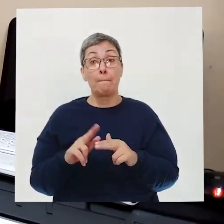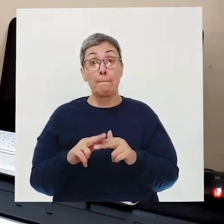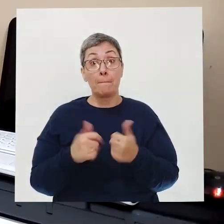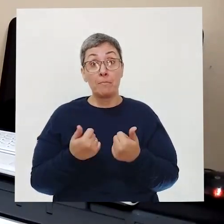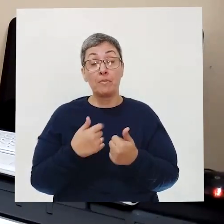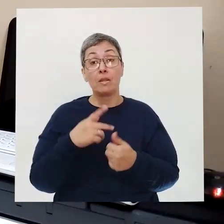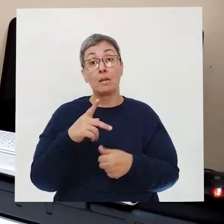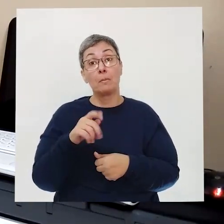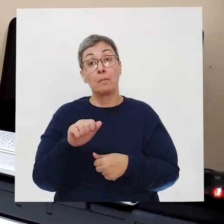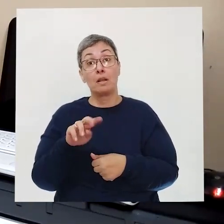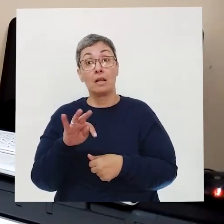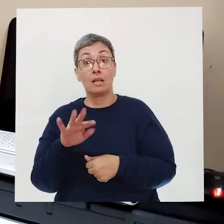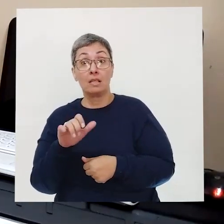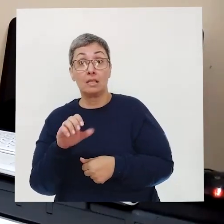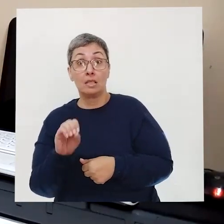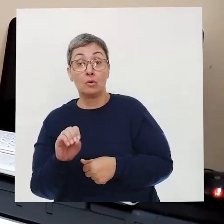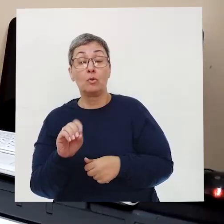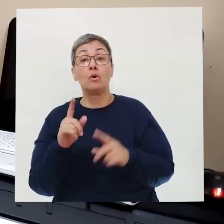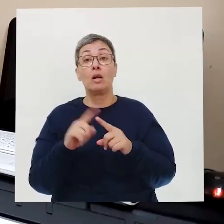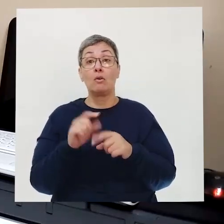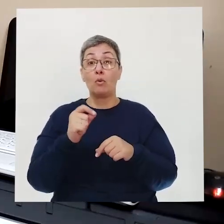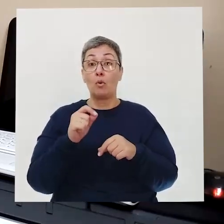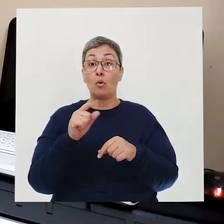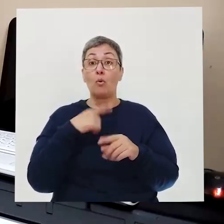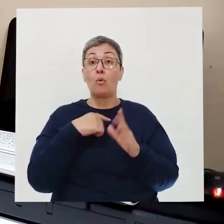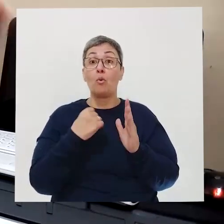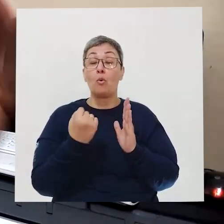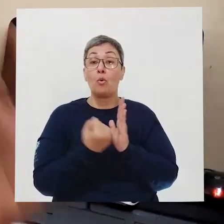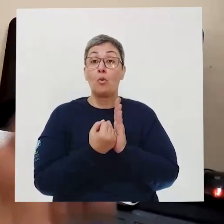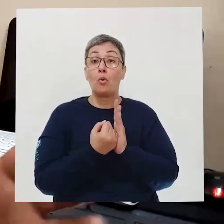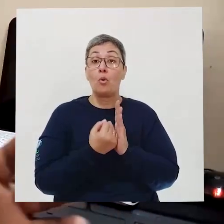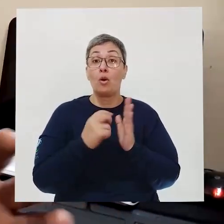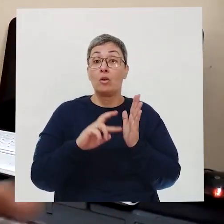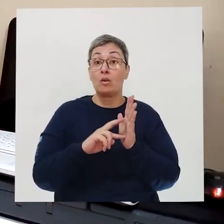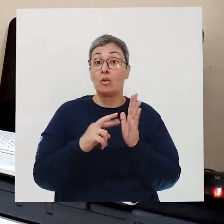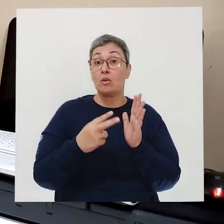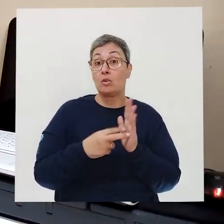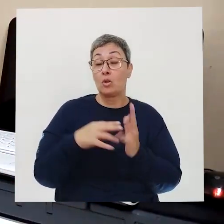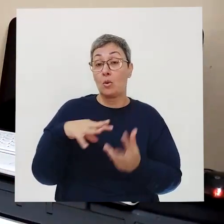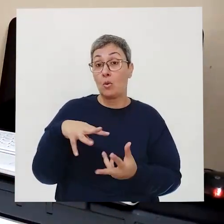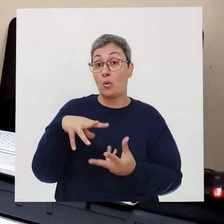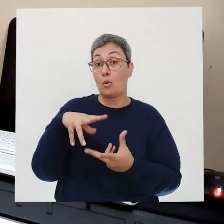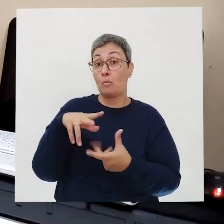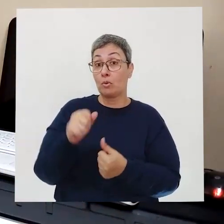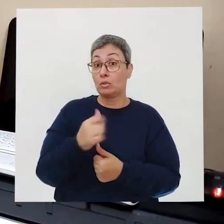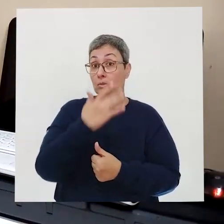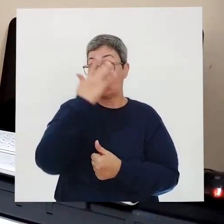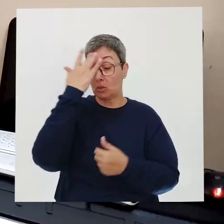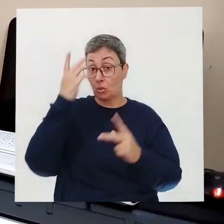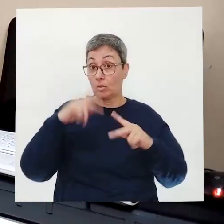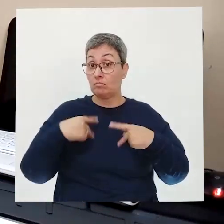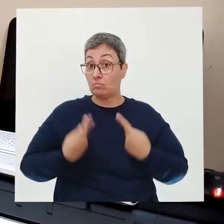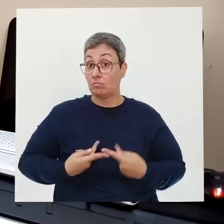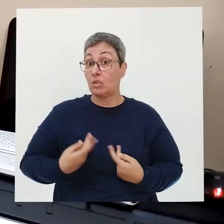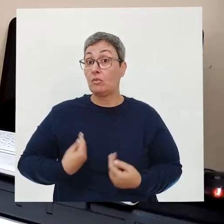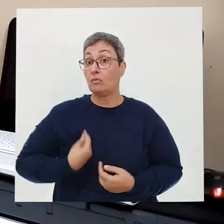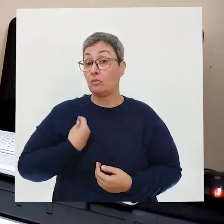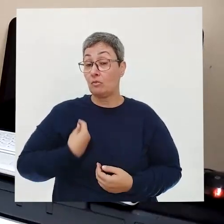Para Platão, a caverna simbolizava o mundo, onde todos os seres humanos